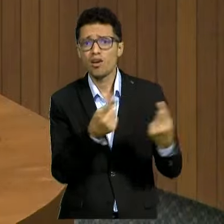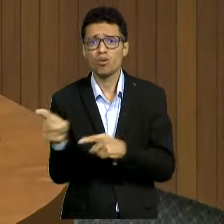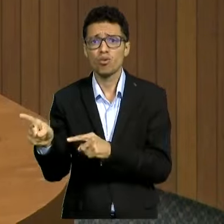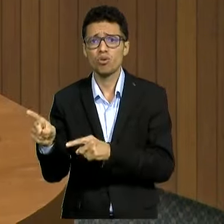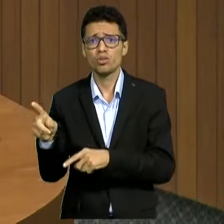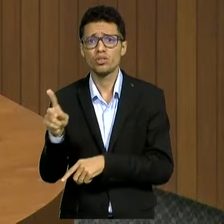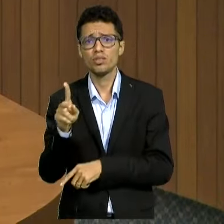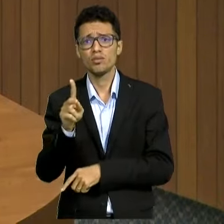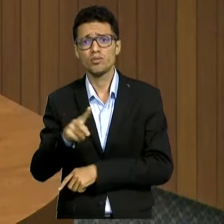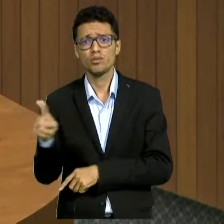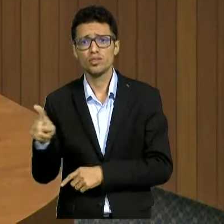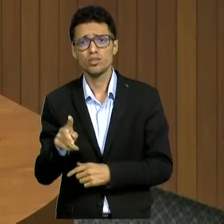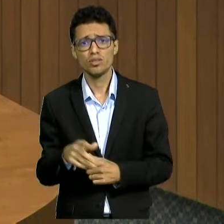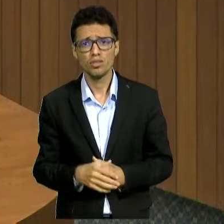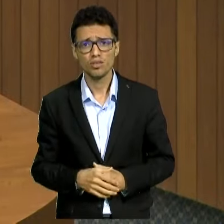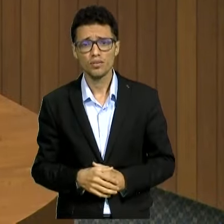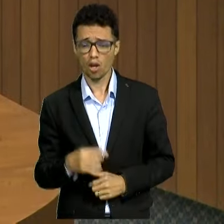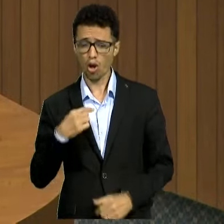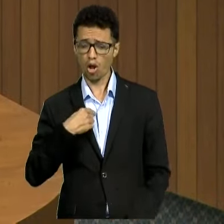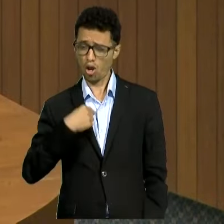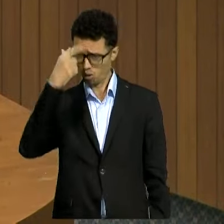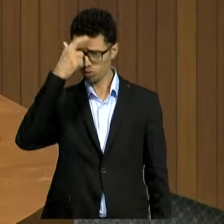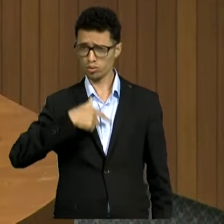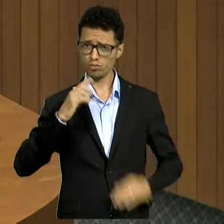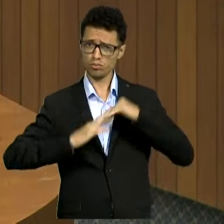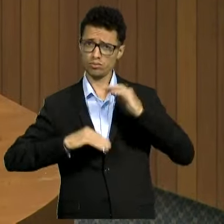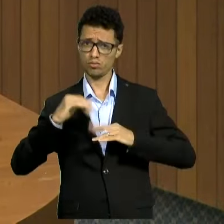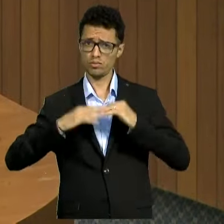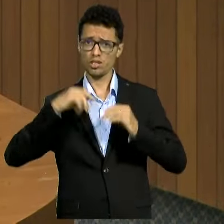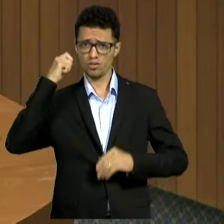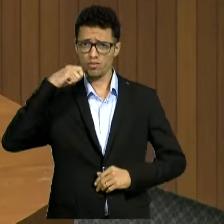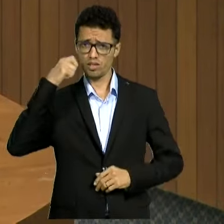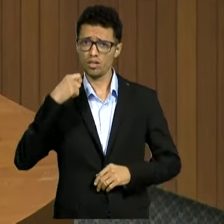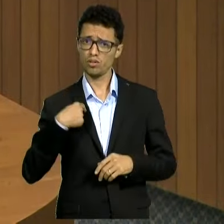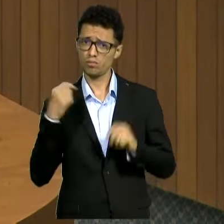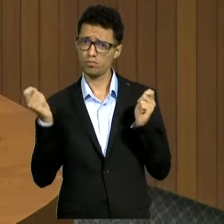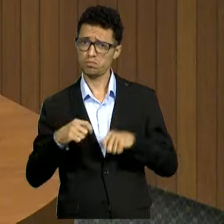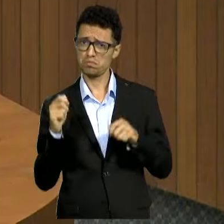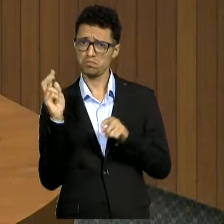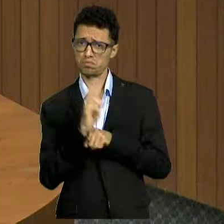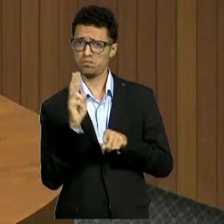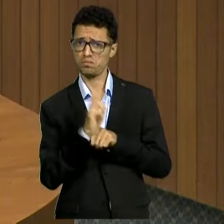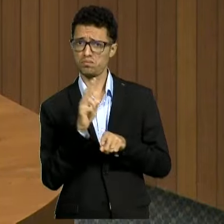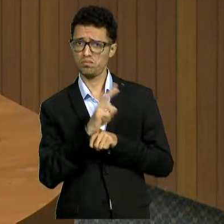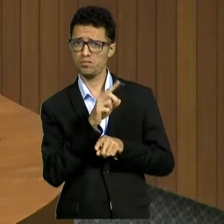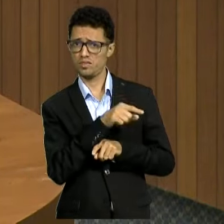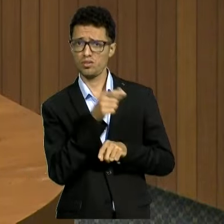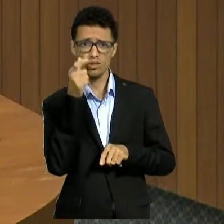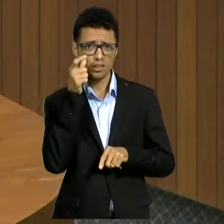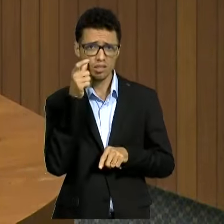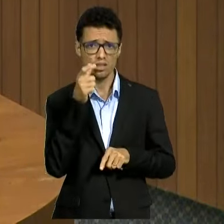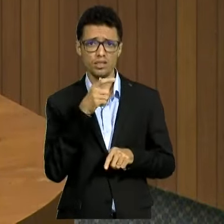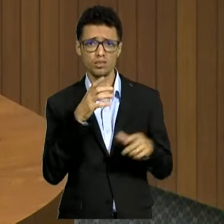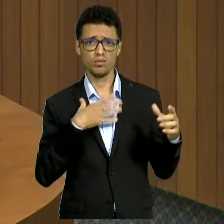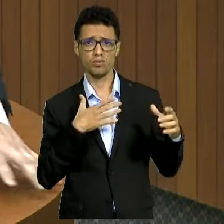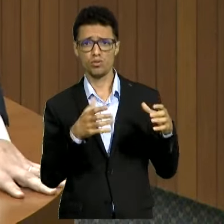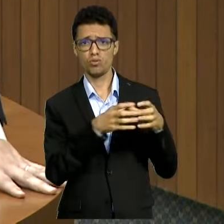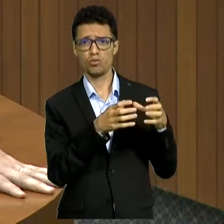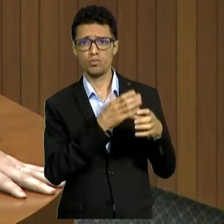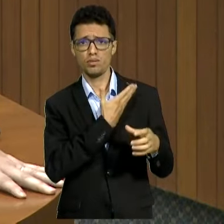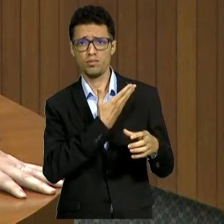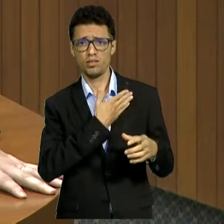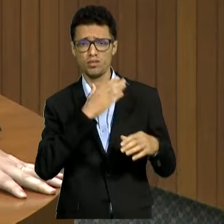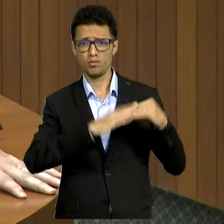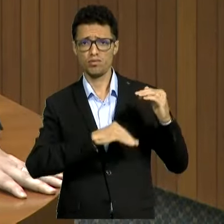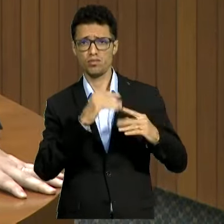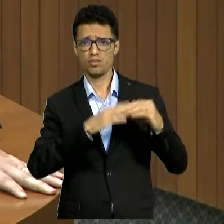podia estar aqui defendendo os interesses dos meus colegas profissionais da advocacia. Aliás, os colegas profissionais